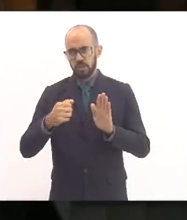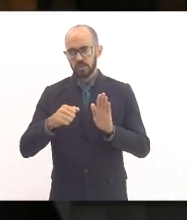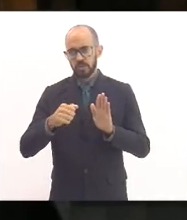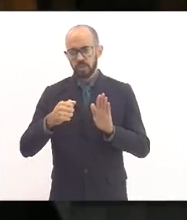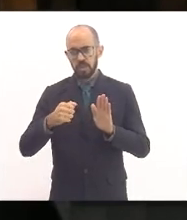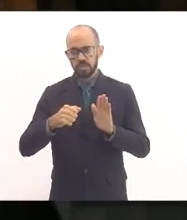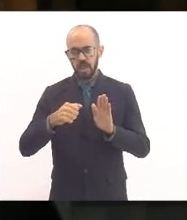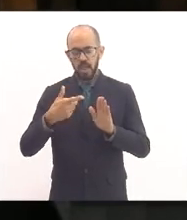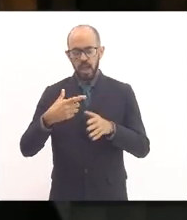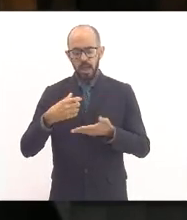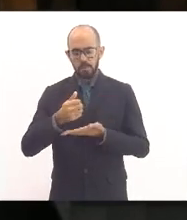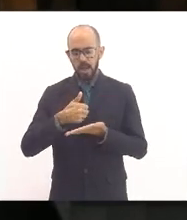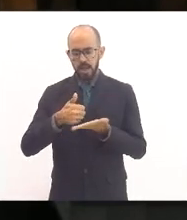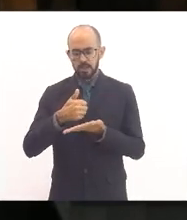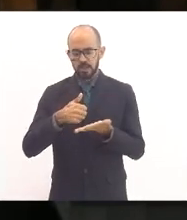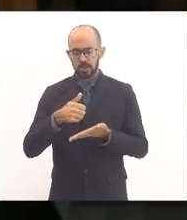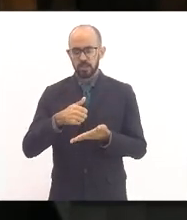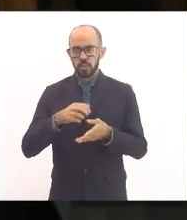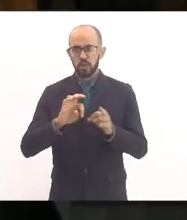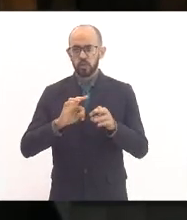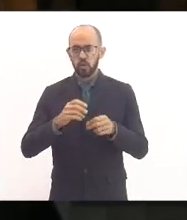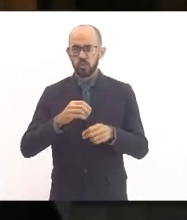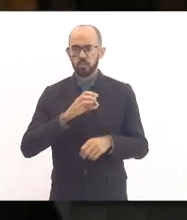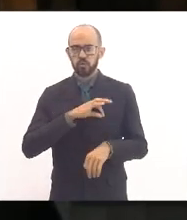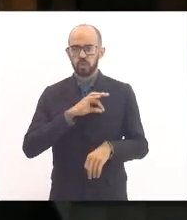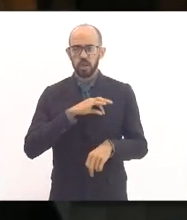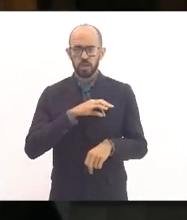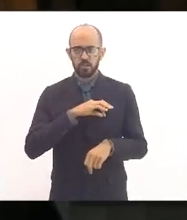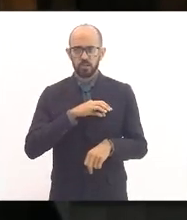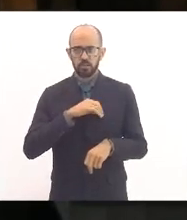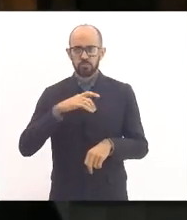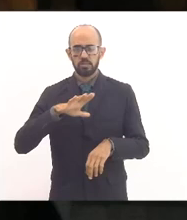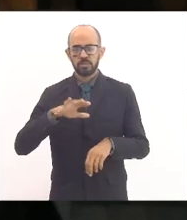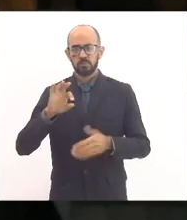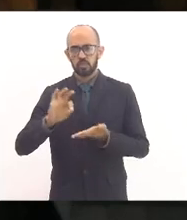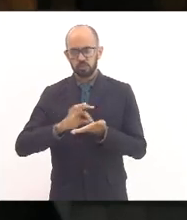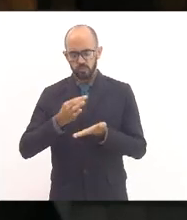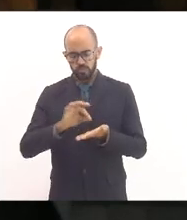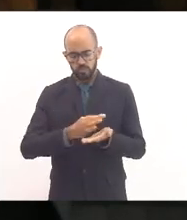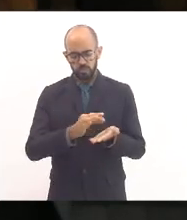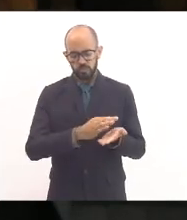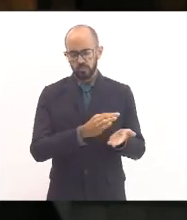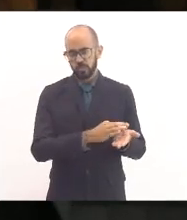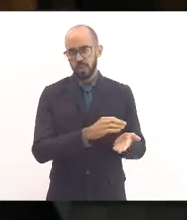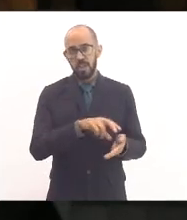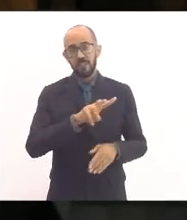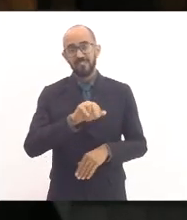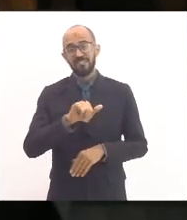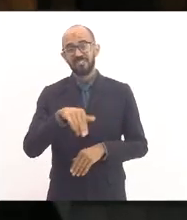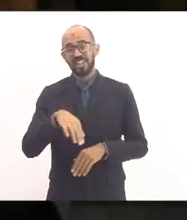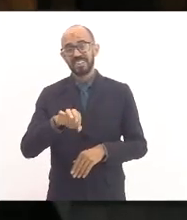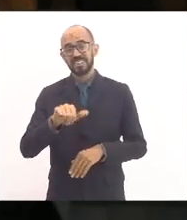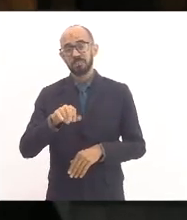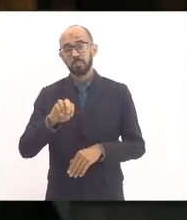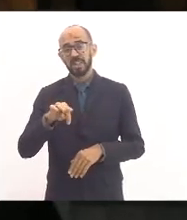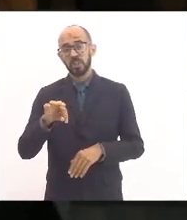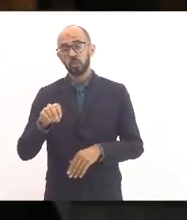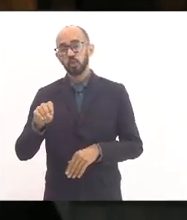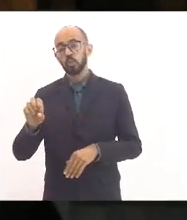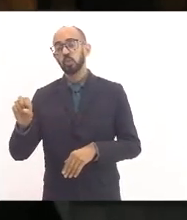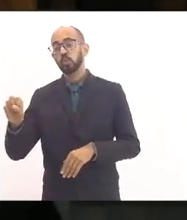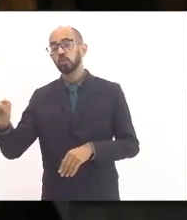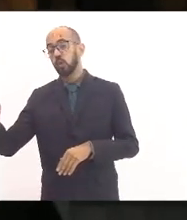um E aí como existe uma série de rubricas acaba Considerando o vencimento apenas presidência dessa